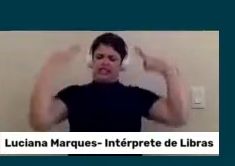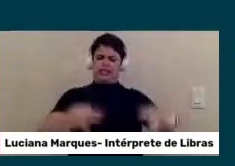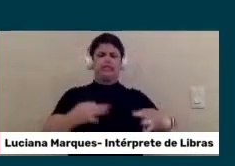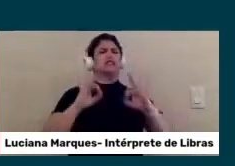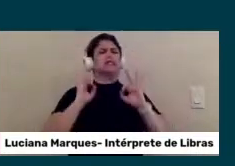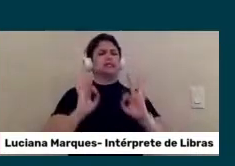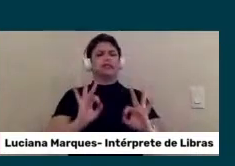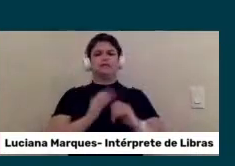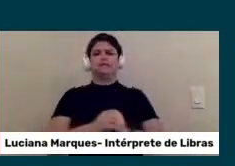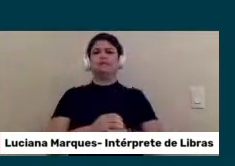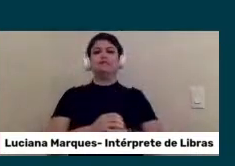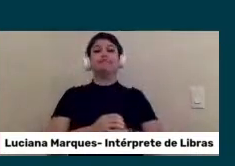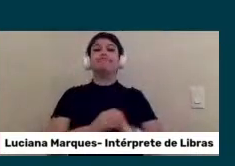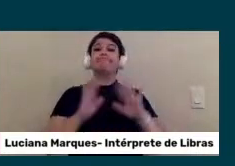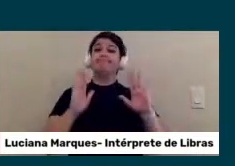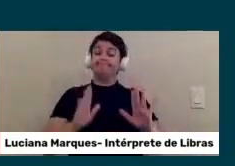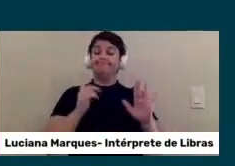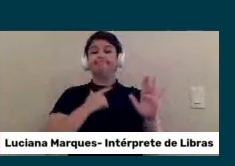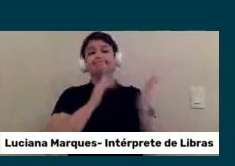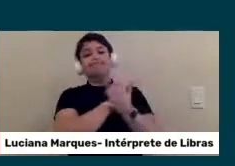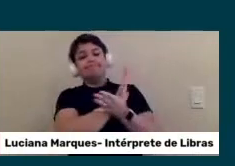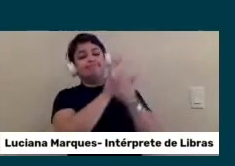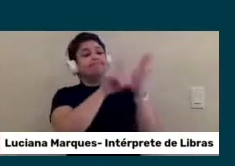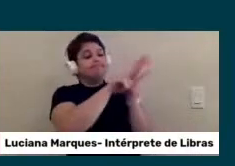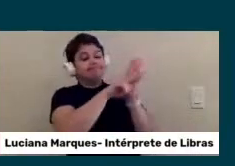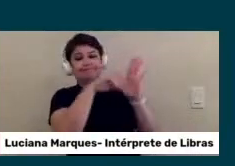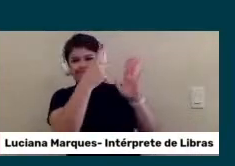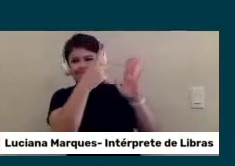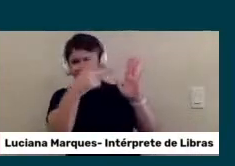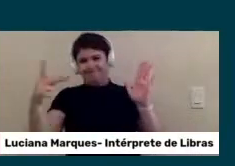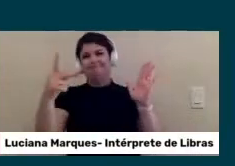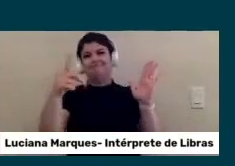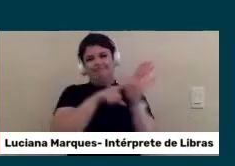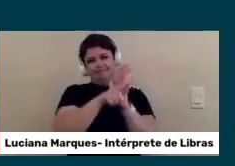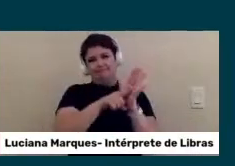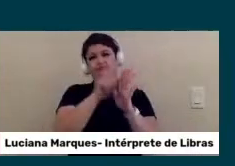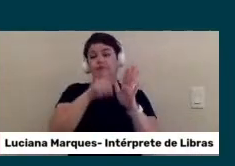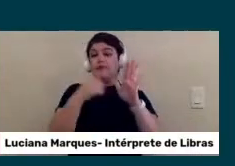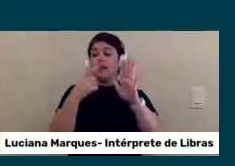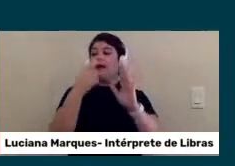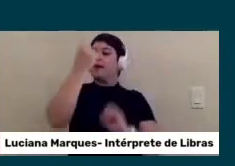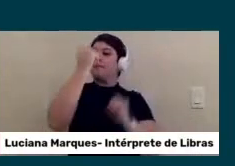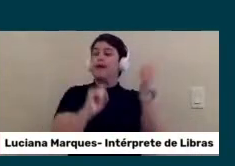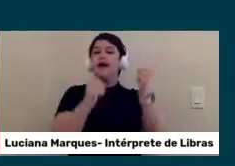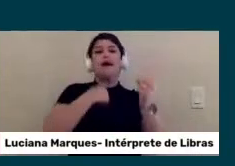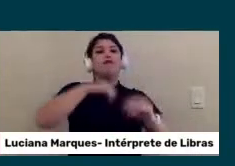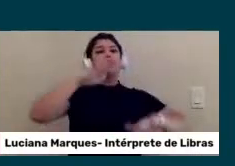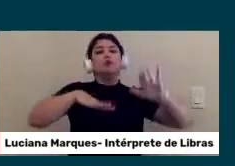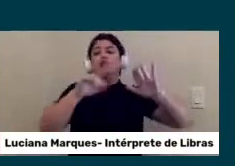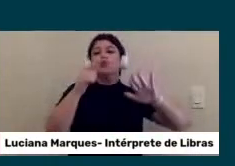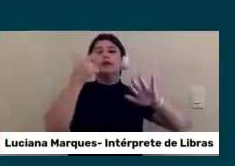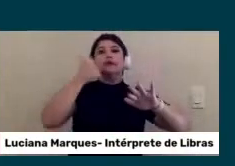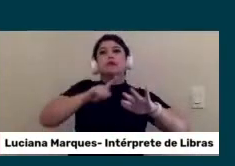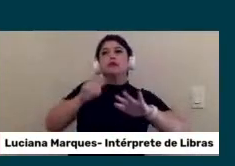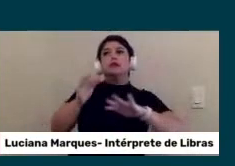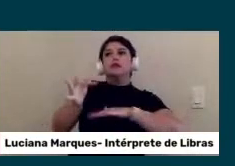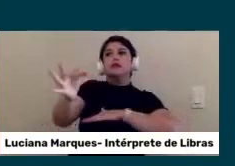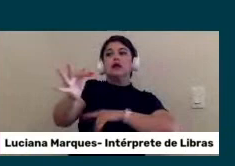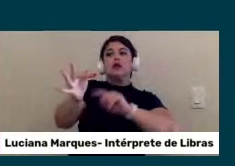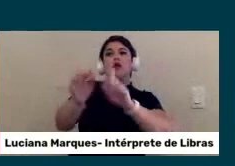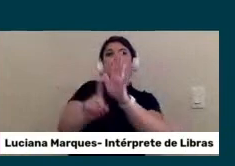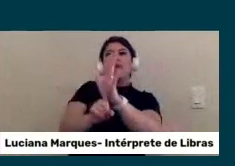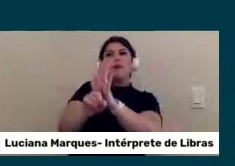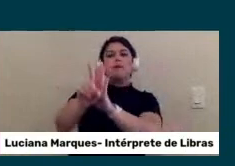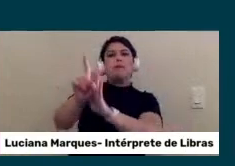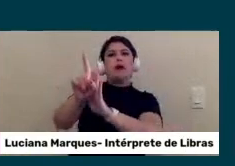das razões levantadas nessa pesquisa é que a empresa, às vezes, não consegue prever crescer o que previu,